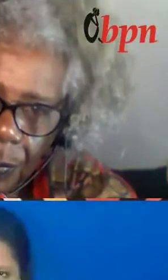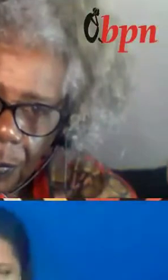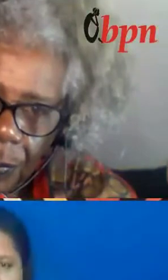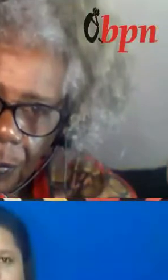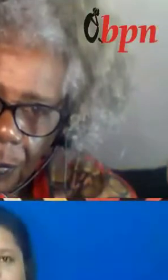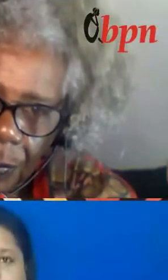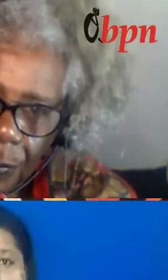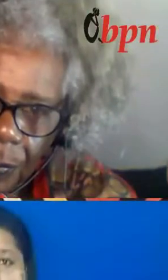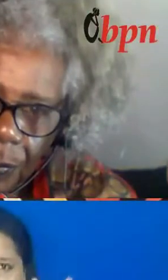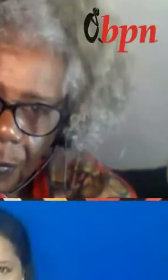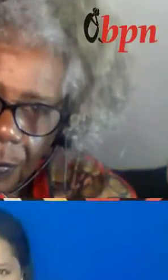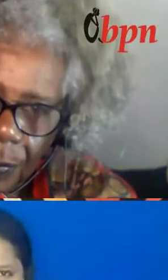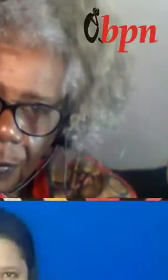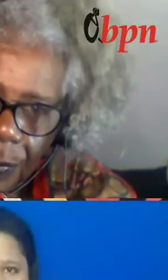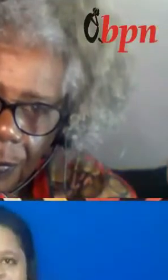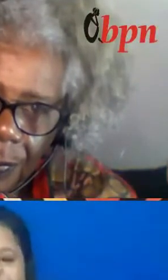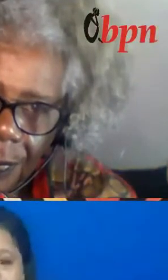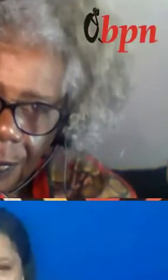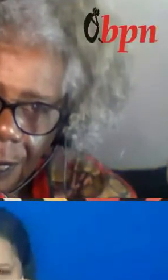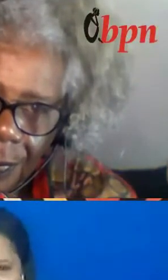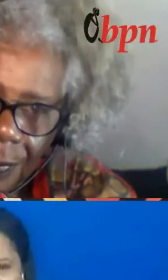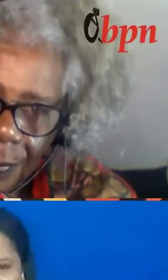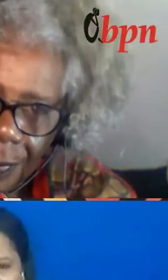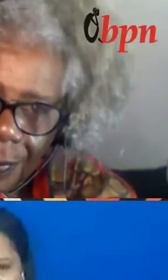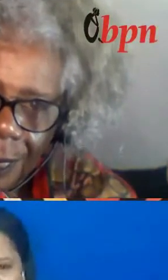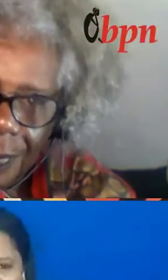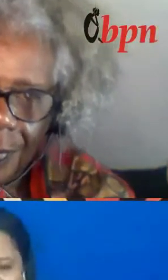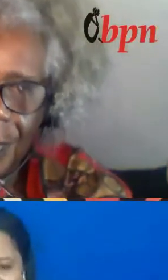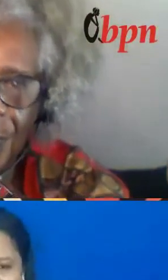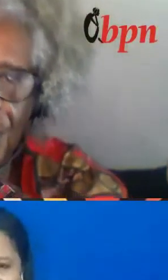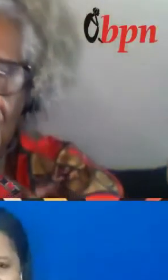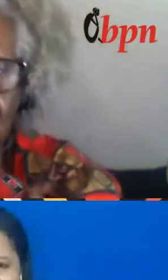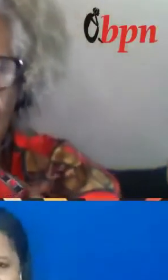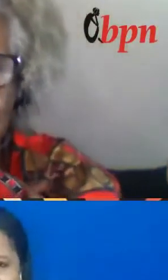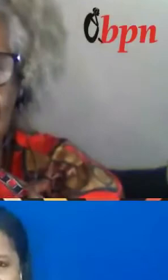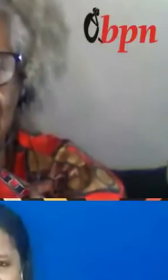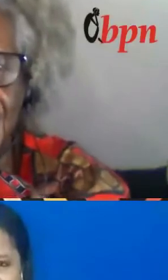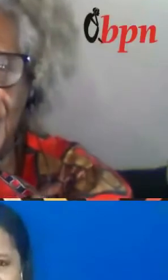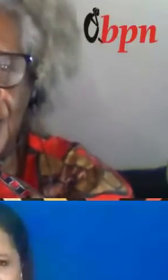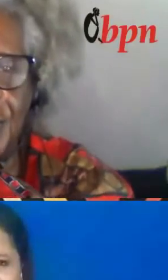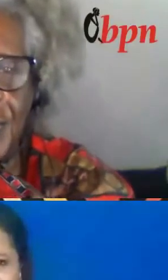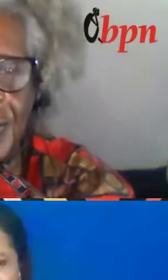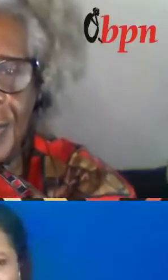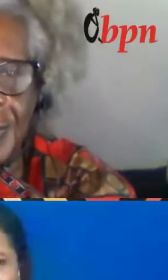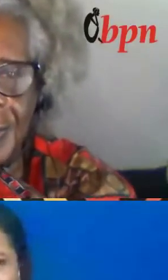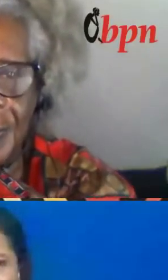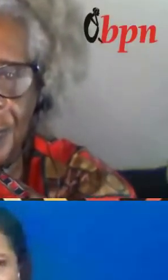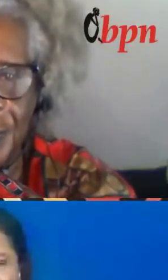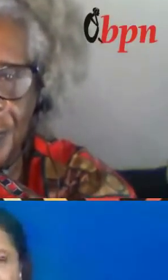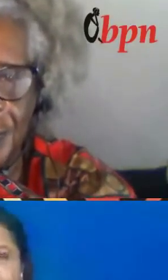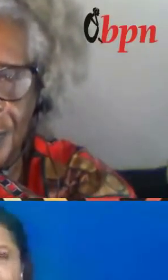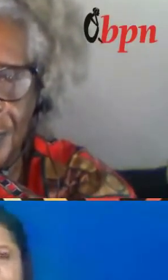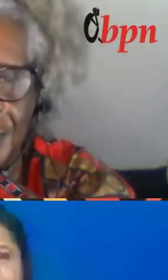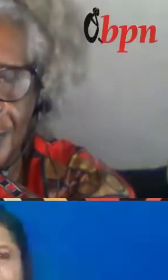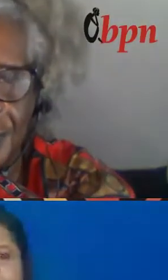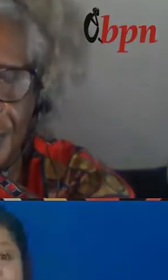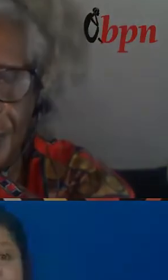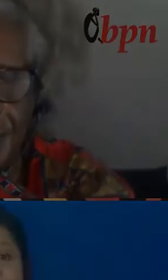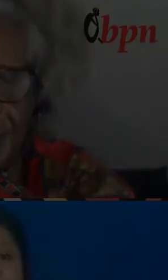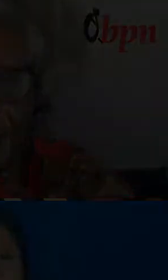as próximas atividades do COPENE. Muito obrigado. Eu que agradeço a referência.